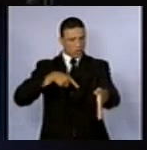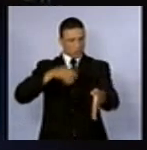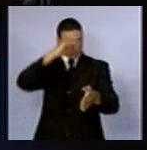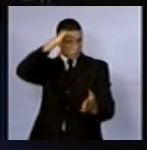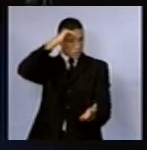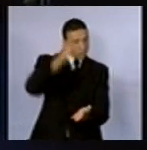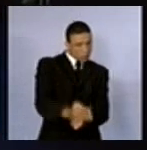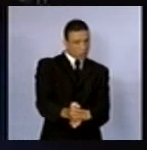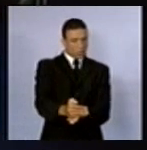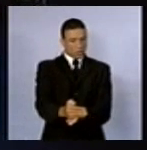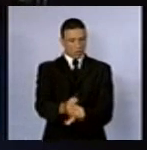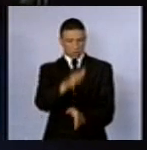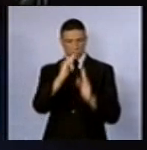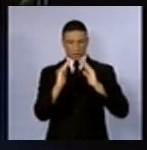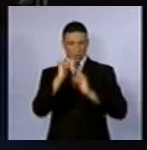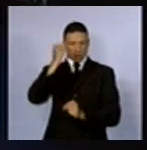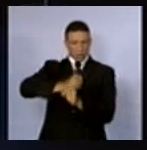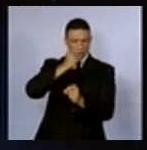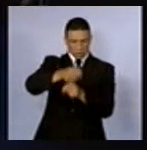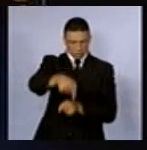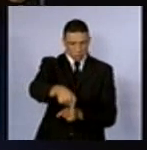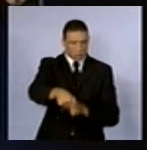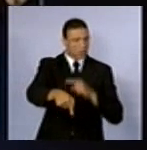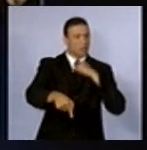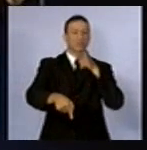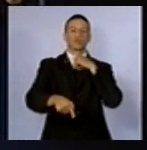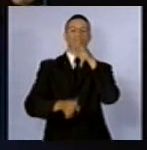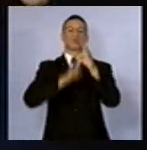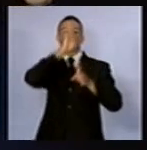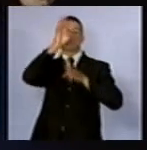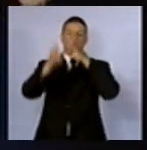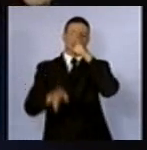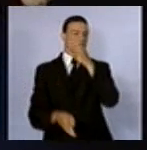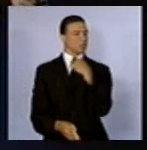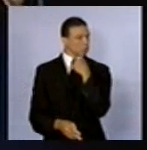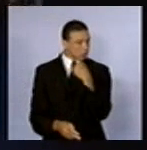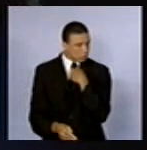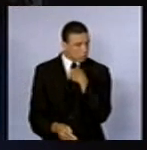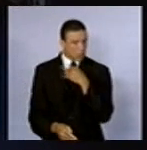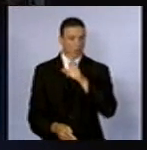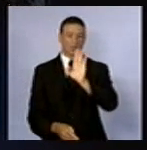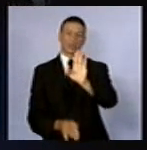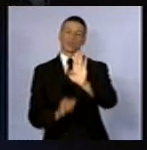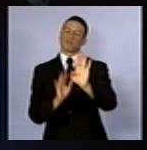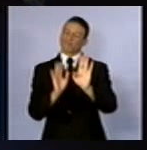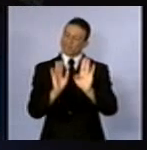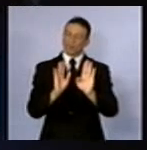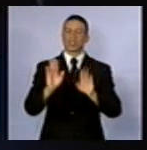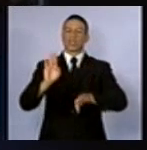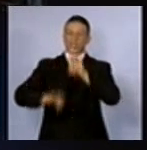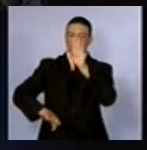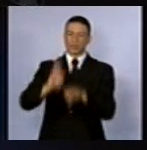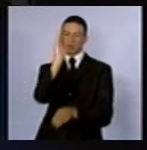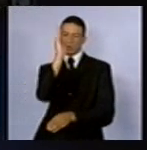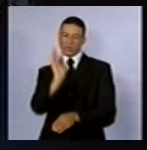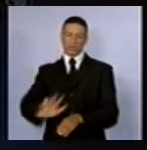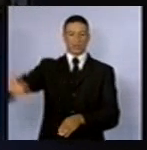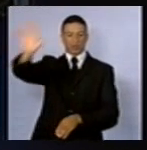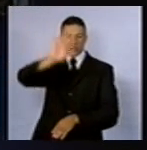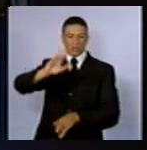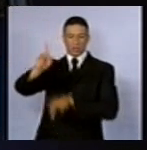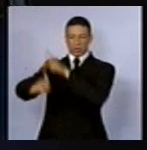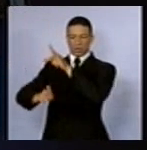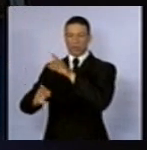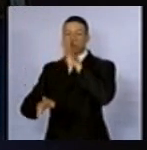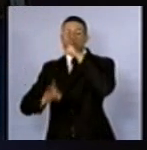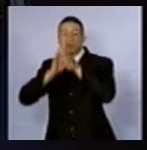sobre aquela faixa ninguém pode colocar nada mas infelizmente no Brasil em alguns lugares por exemplo a população vai lá e